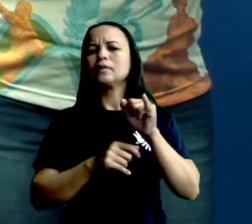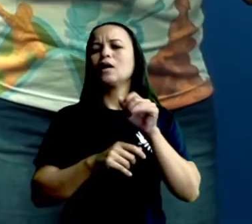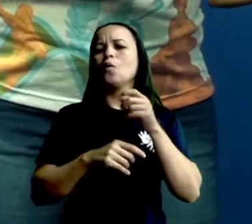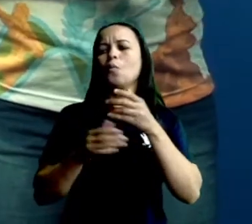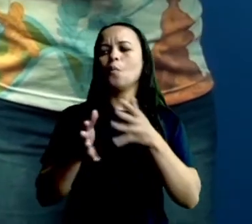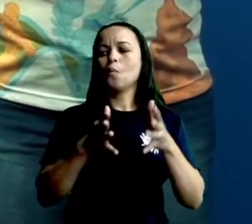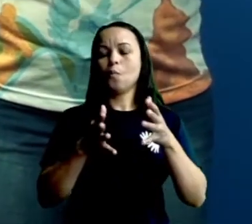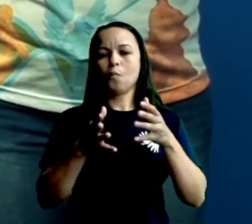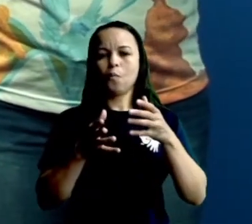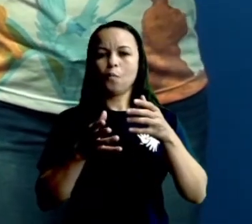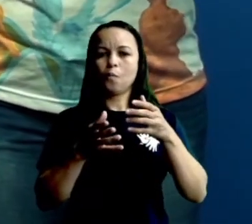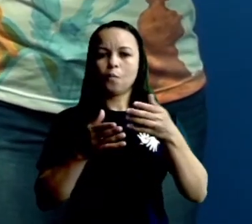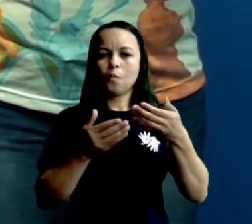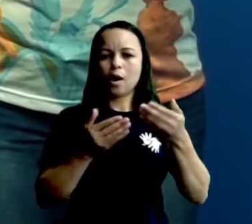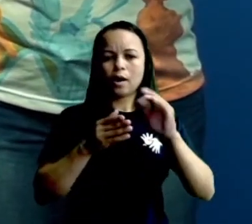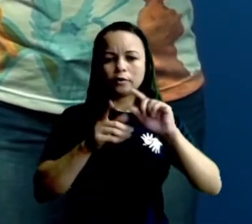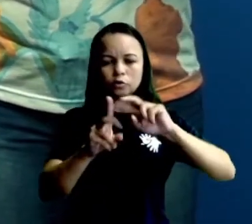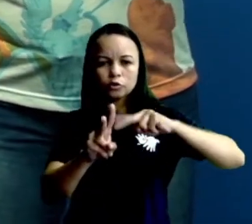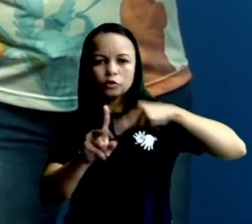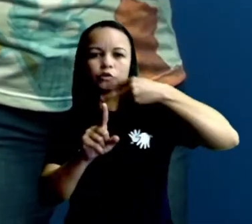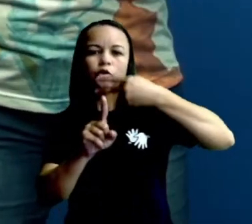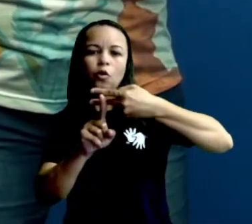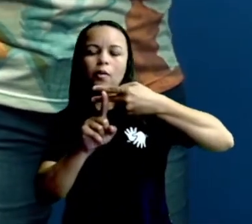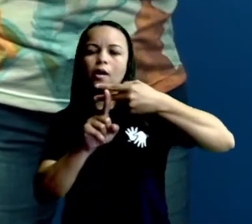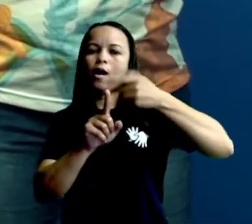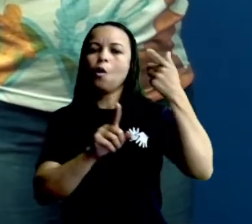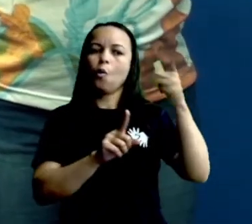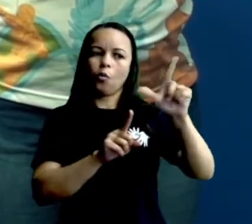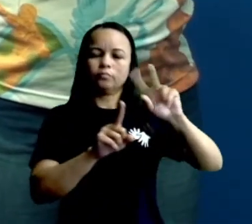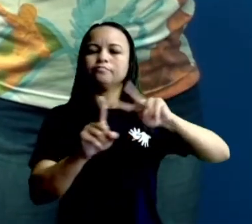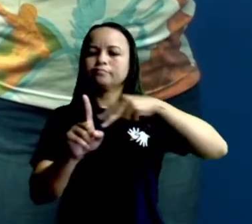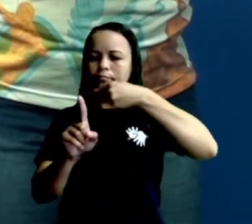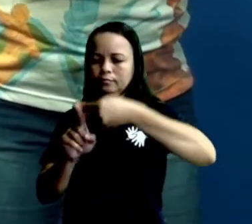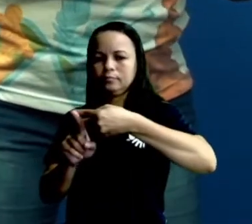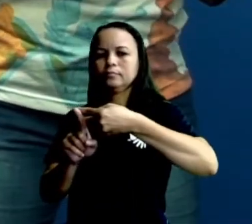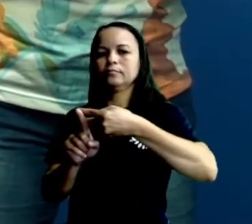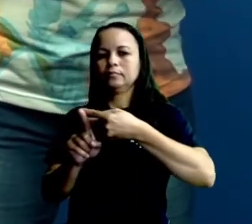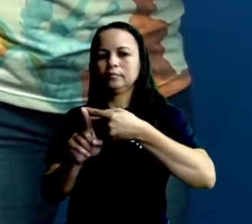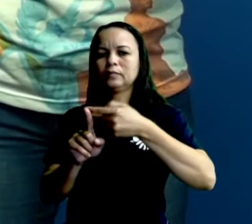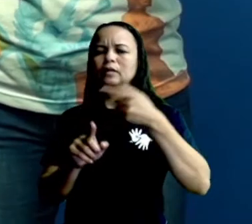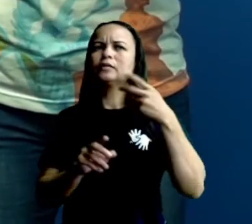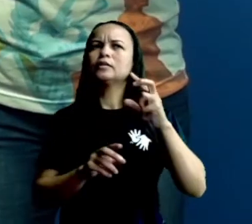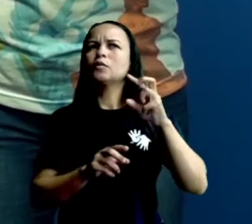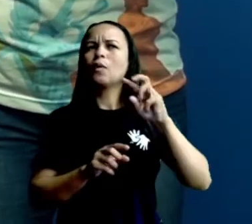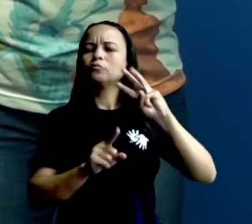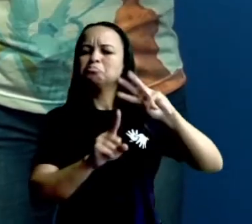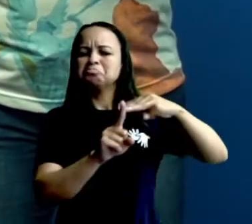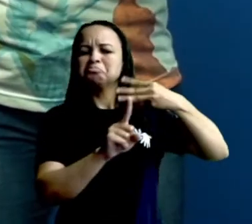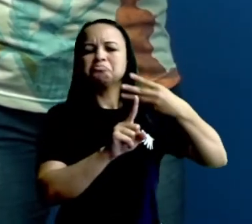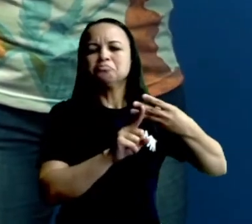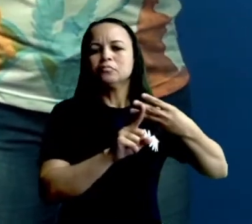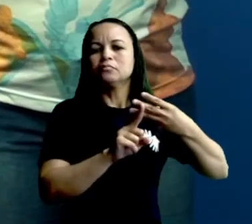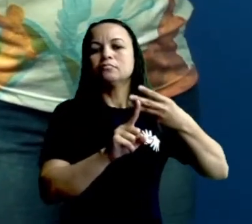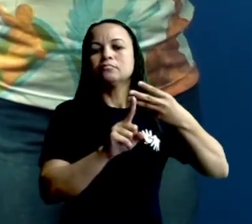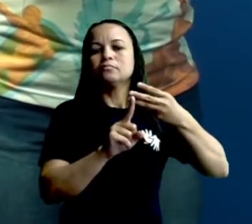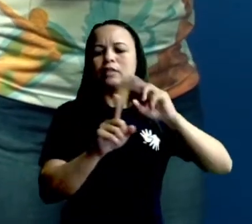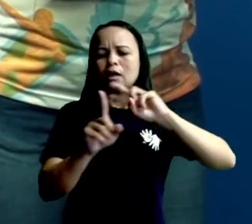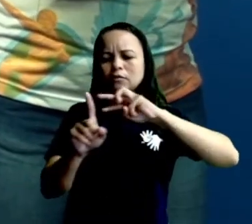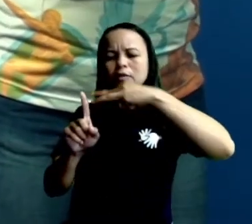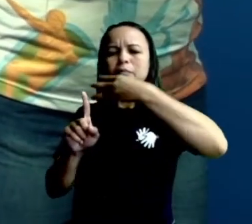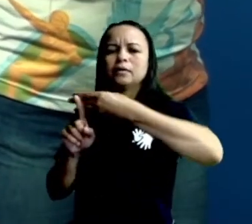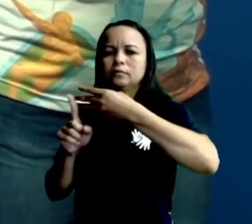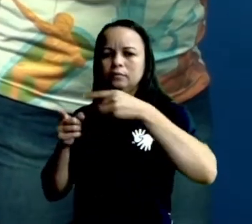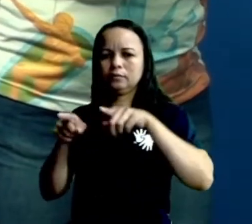dobra, a outra também vai dobrar. Se uma triplica, a outra vai triplicar. Se uma